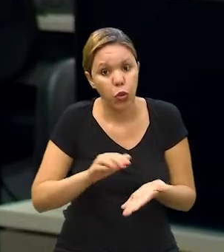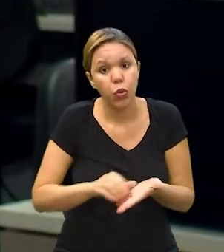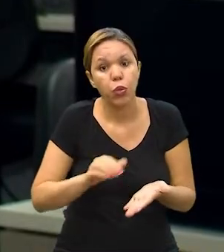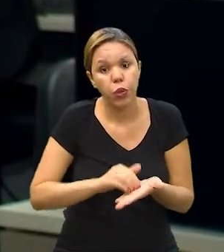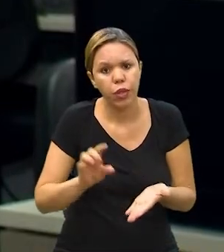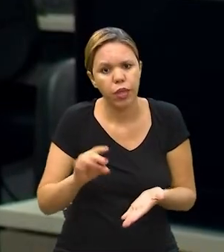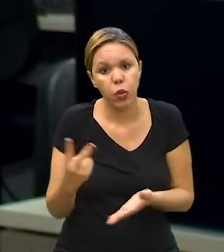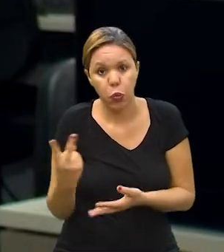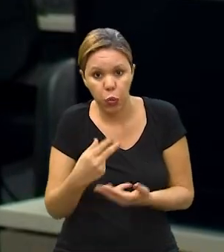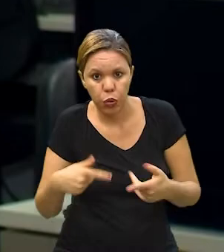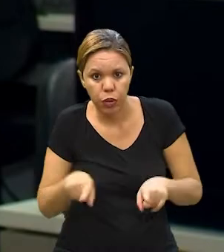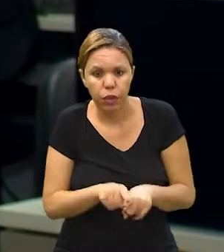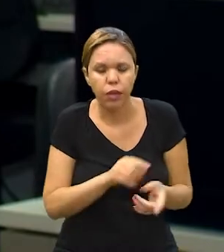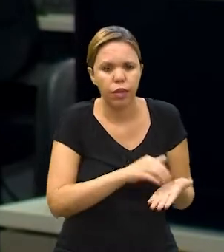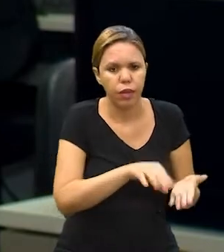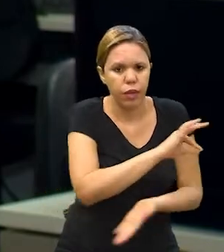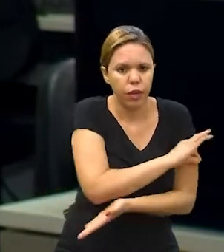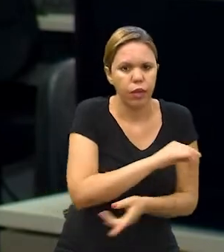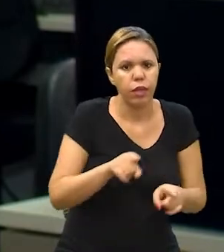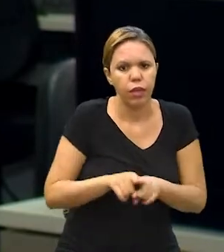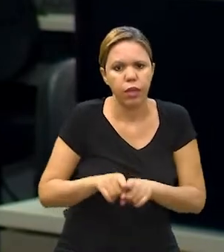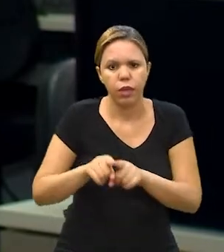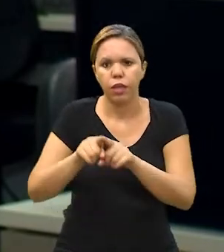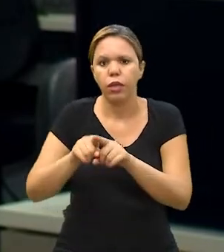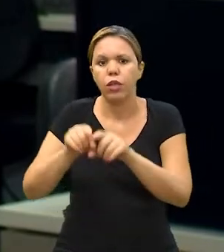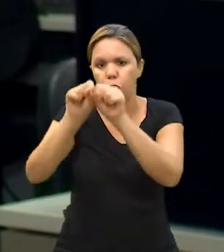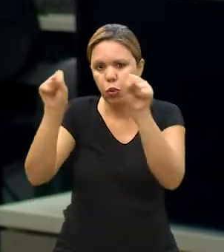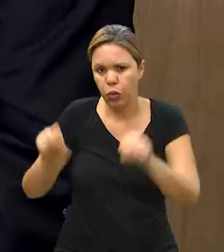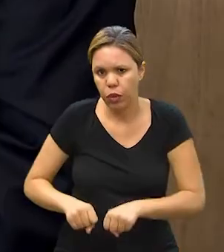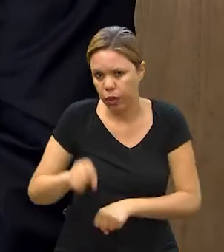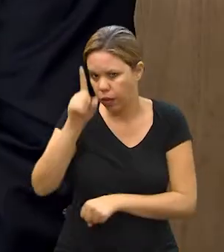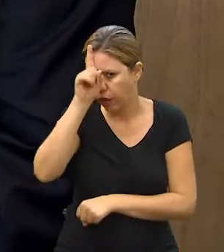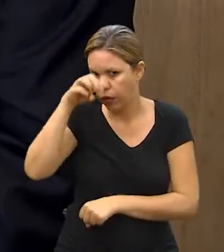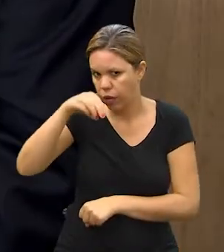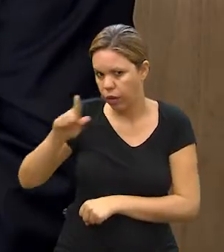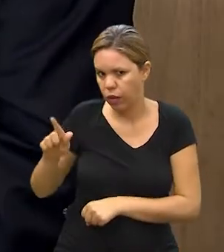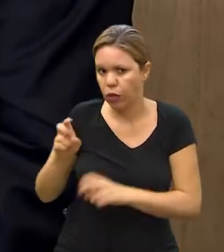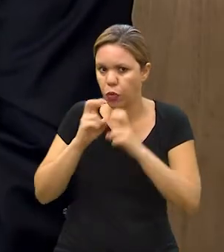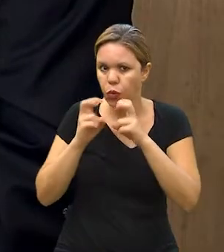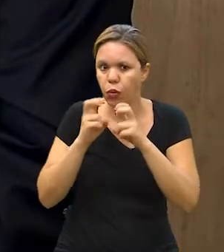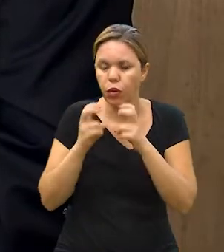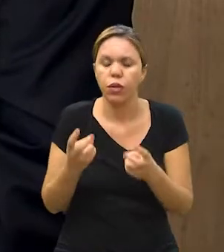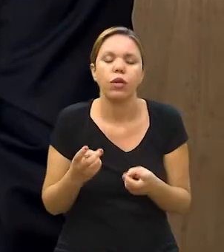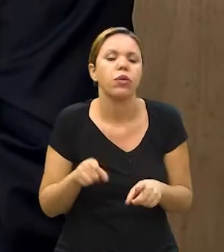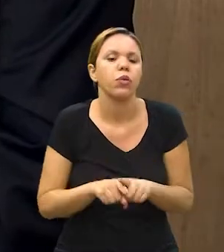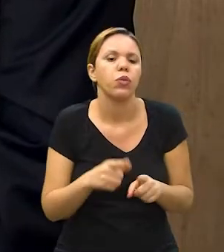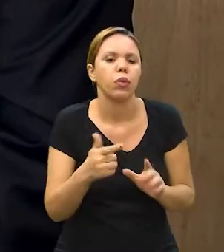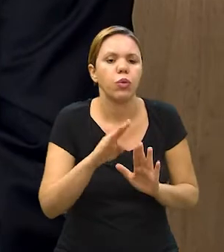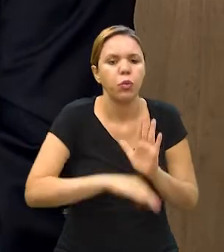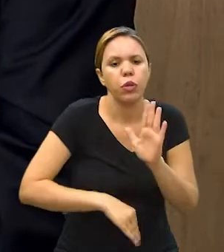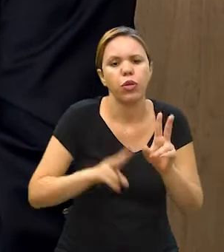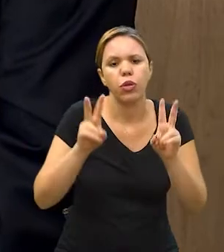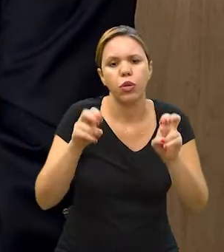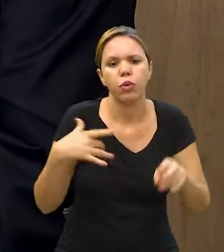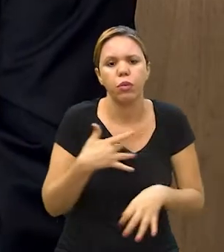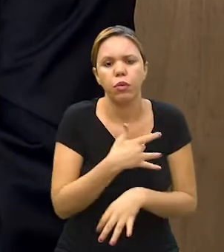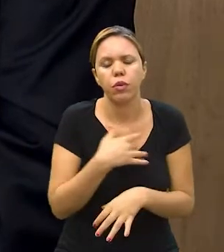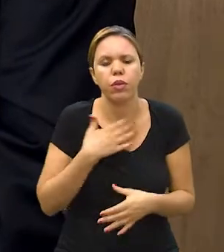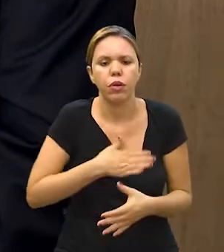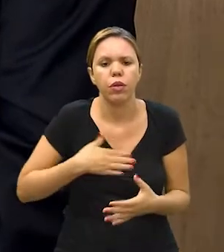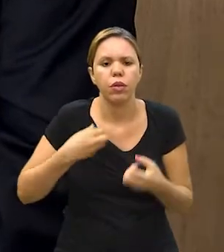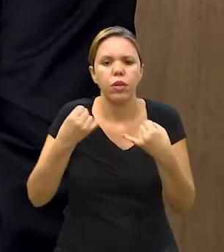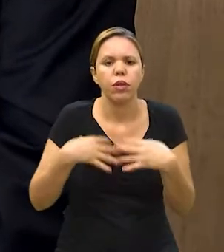das duas coisas, a Secretaria Municipal e a Rede Mário Gatti de Urgência e Emergência. Certo. Uma outra pauta relacionada à saúde também, que a gente gostaria